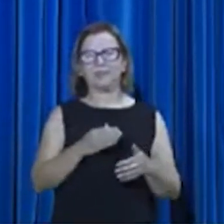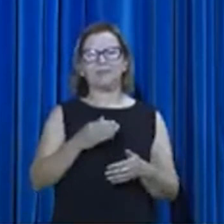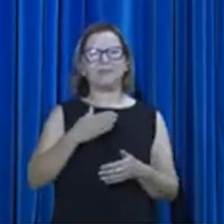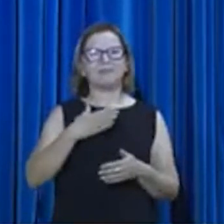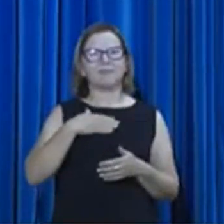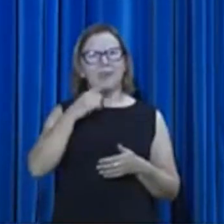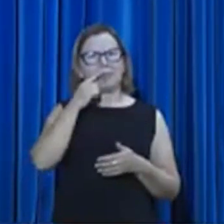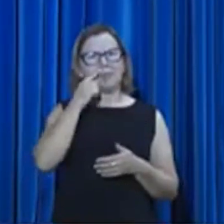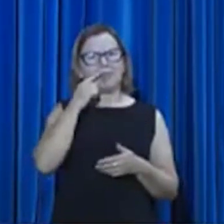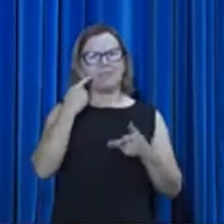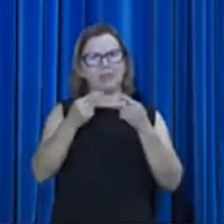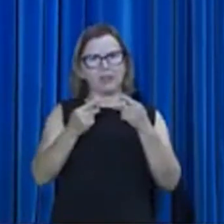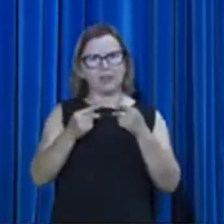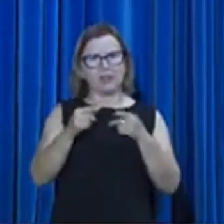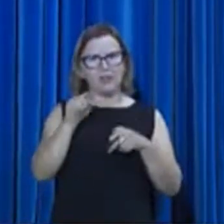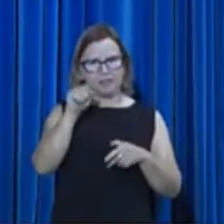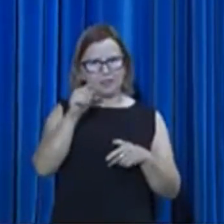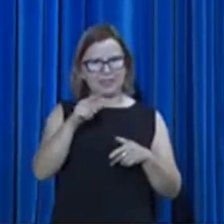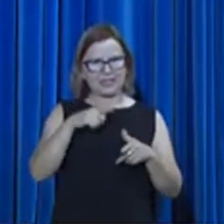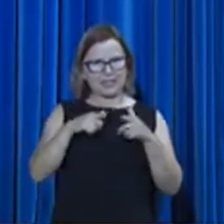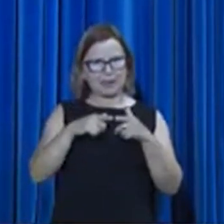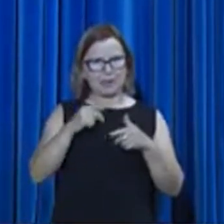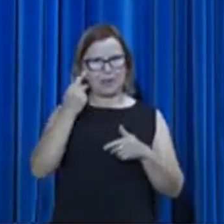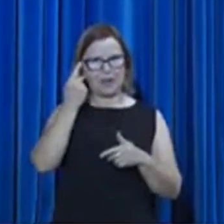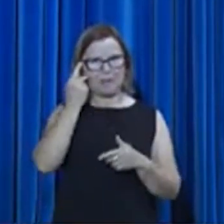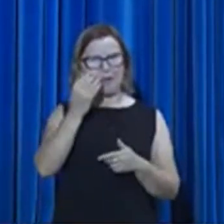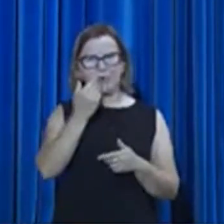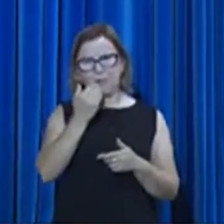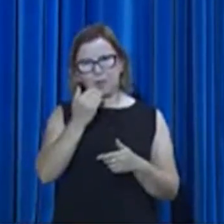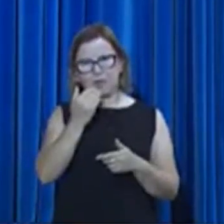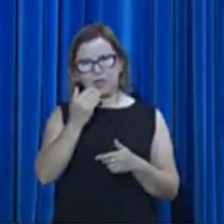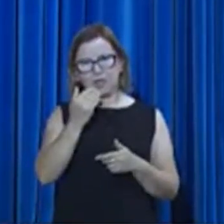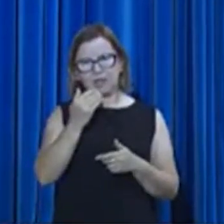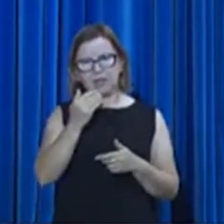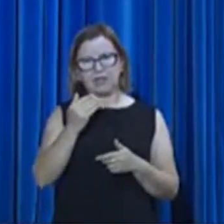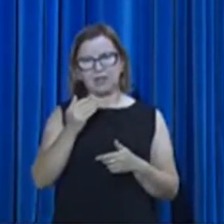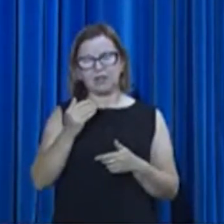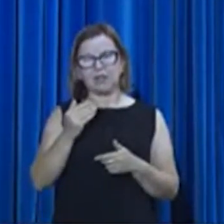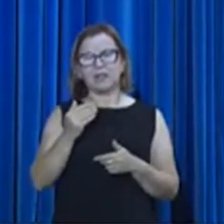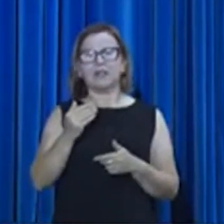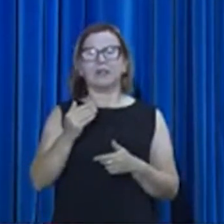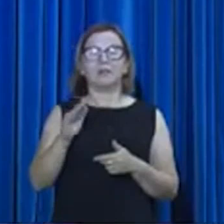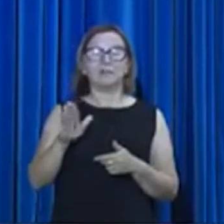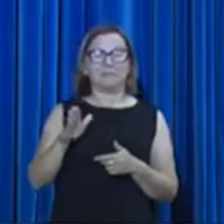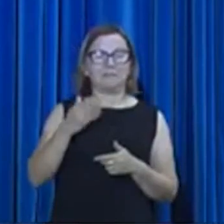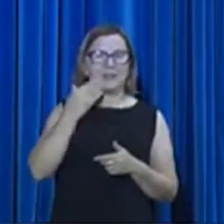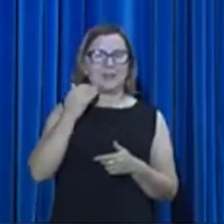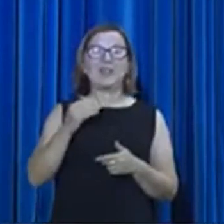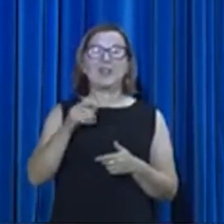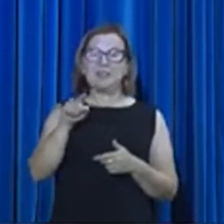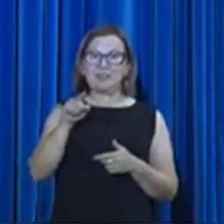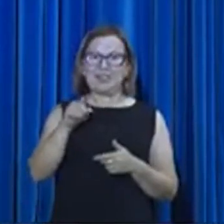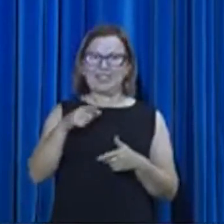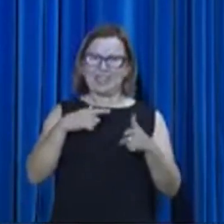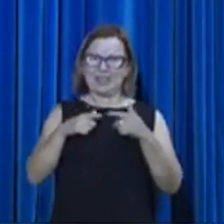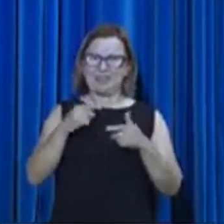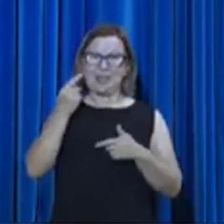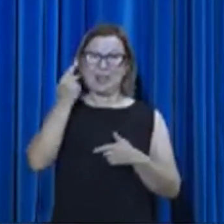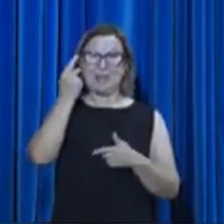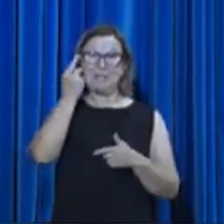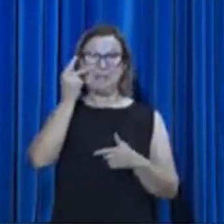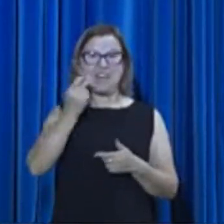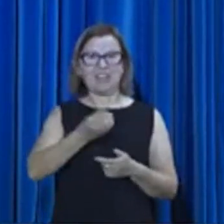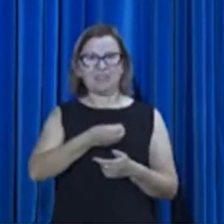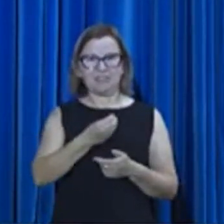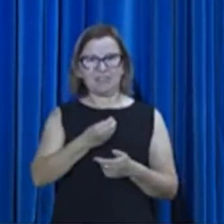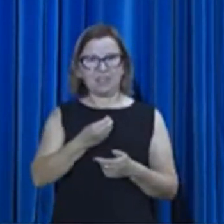você trabalha para comer ou come para trabalhar? Ou melhor, você trabalha para viver ou vive para trabalhar? Muitas pessoas